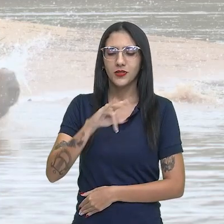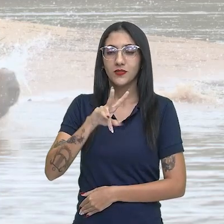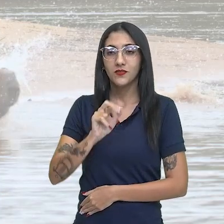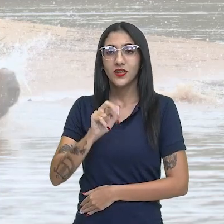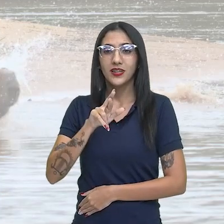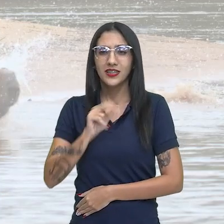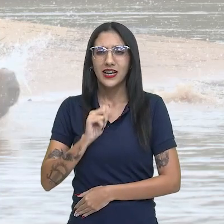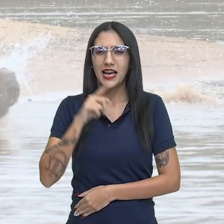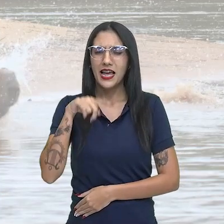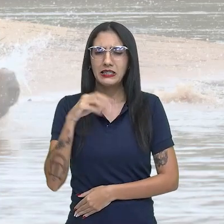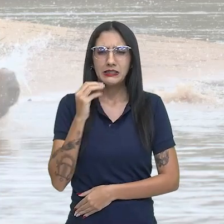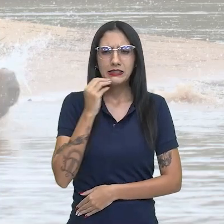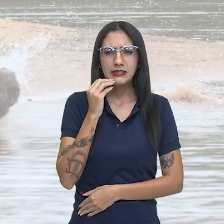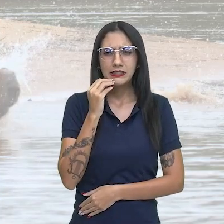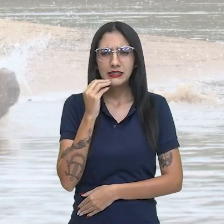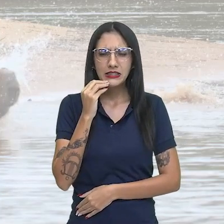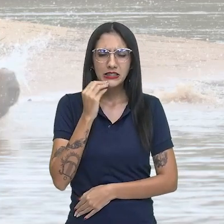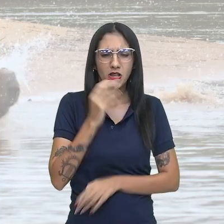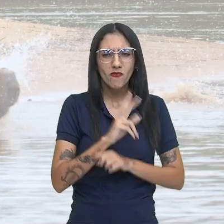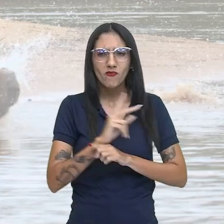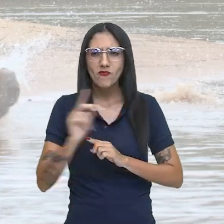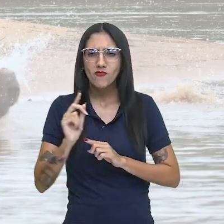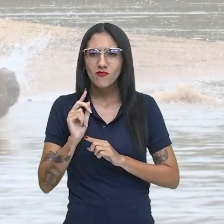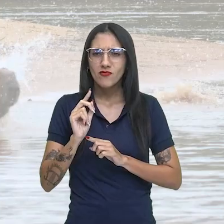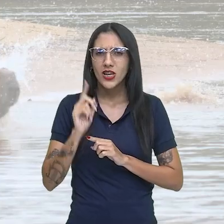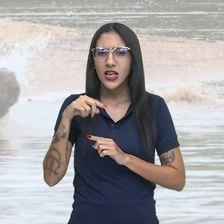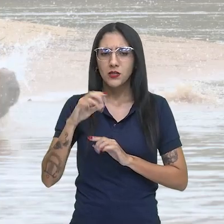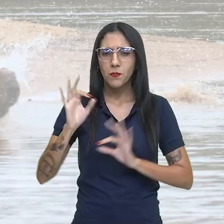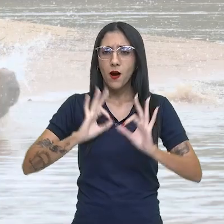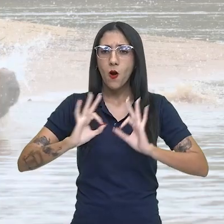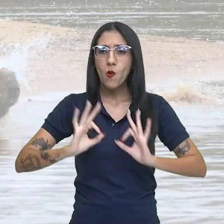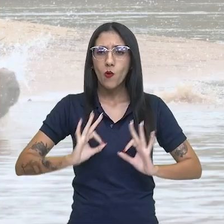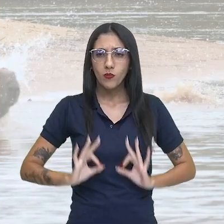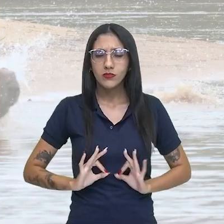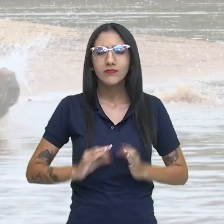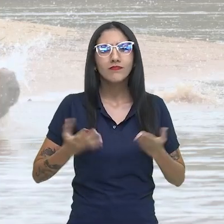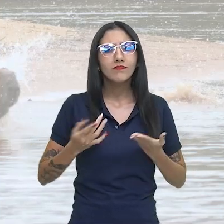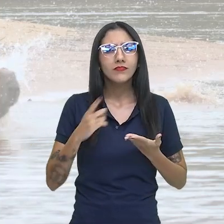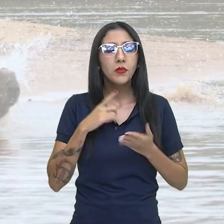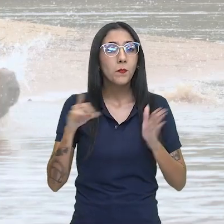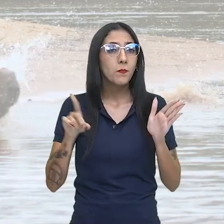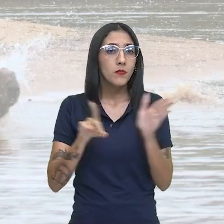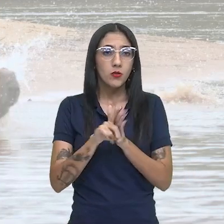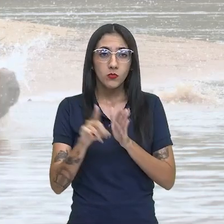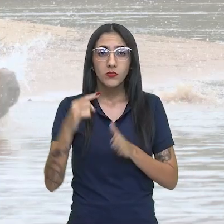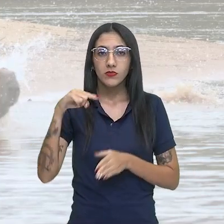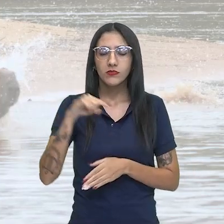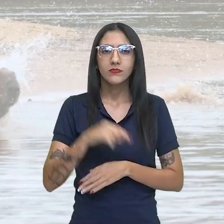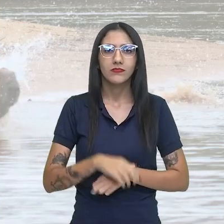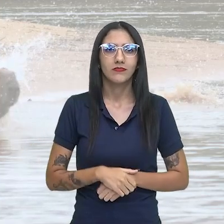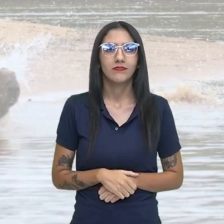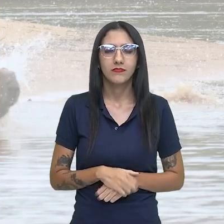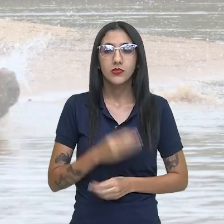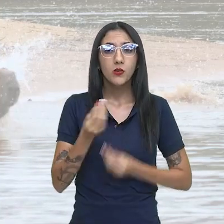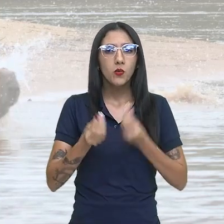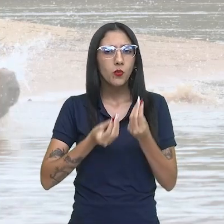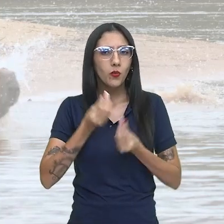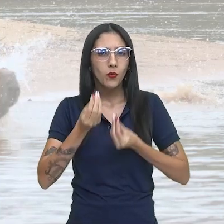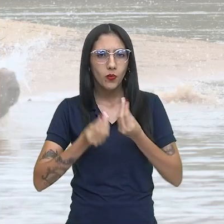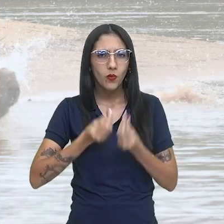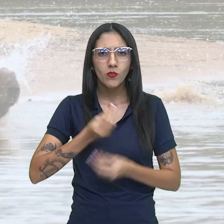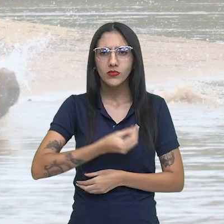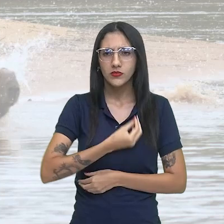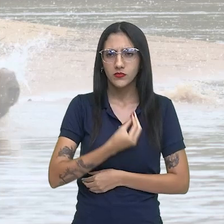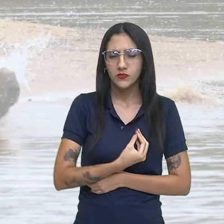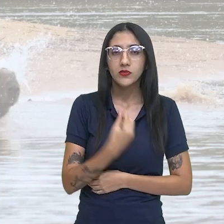ó, dessa onça. E aí eu tenho uma pergunta para vocês, vejam. Como os seres vivos